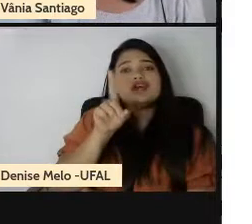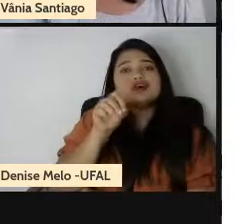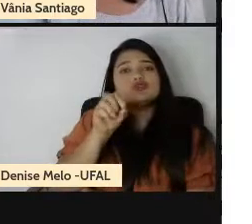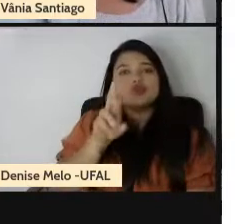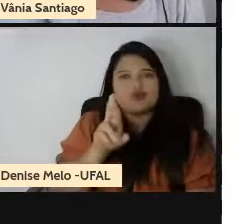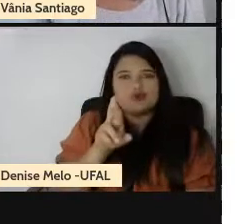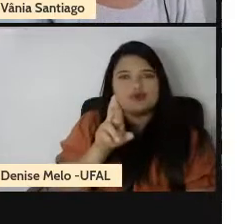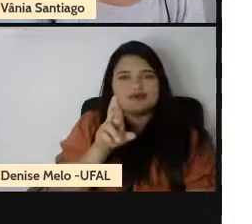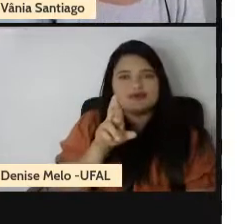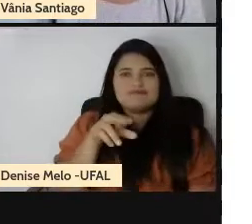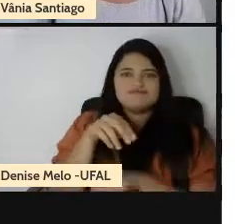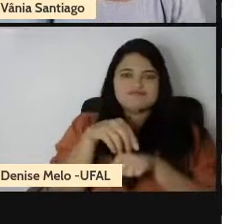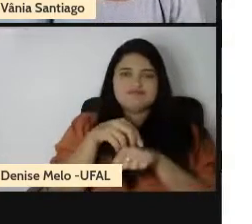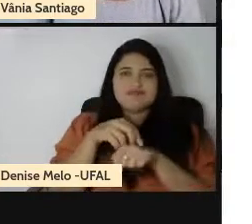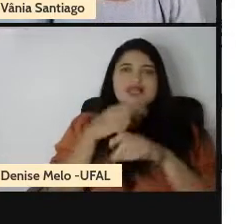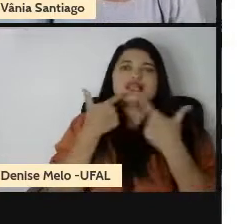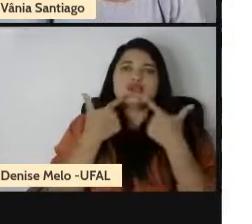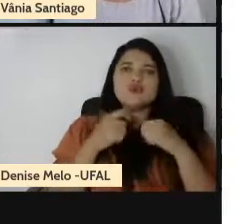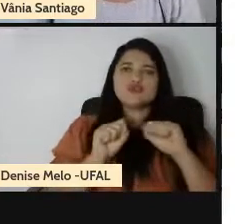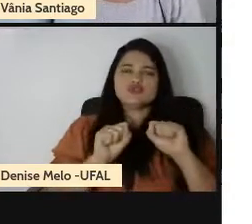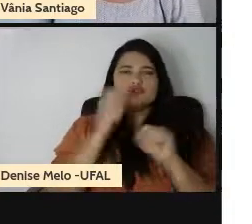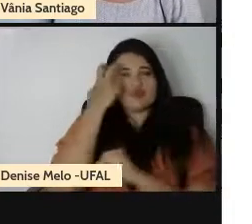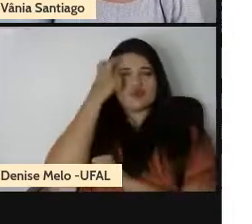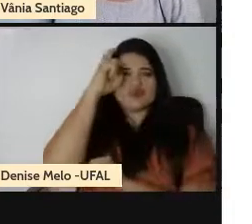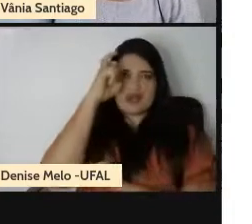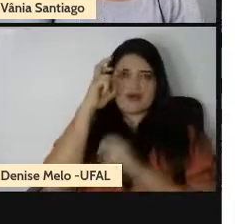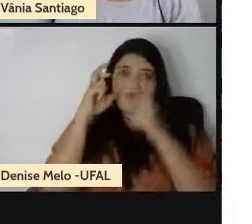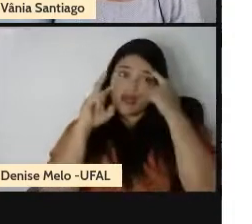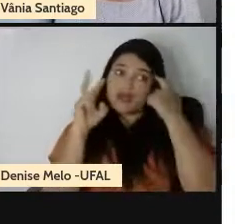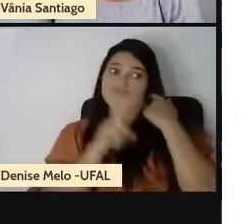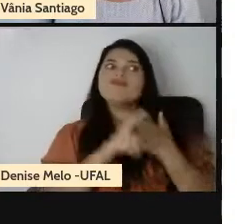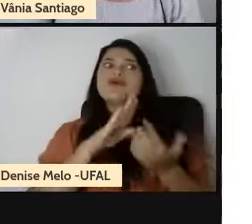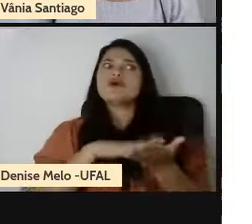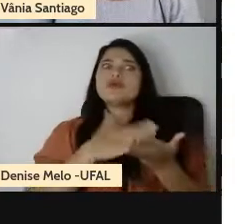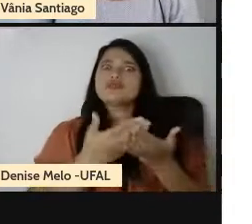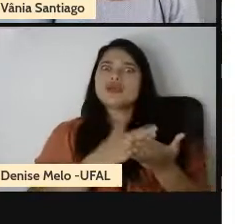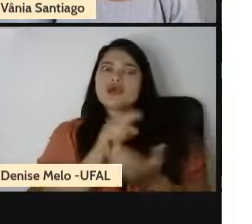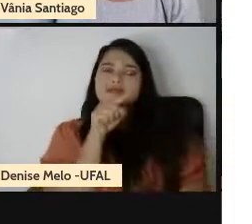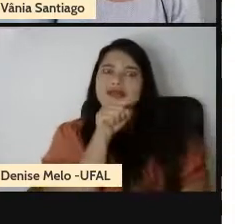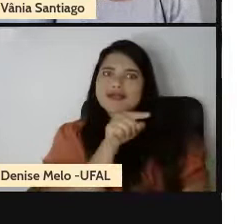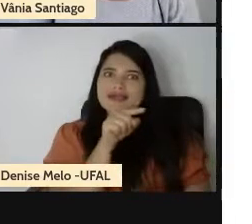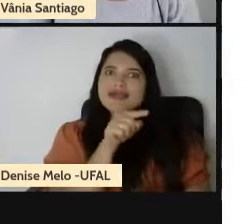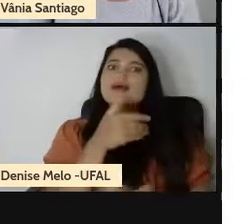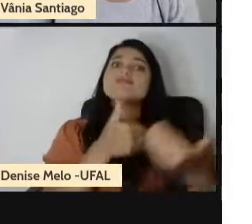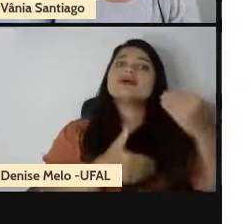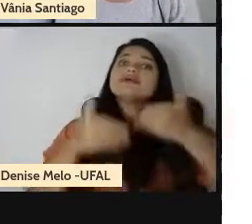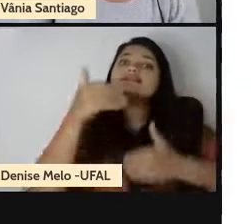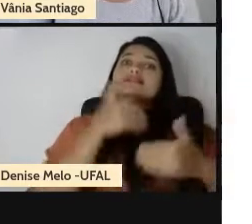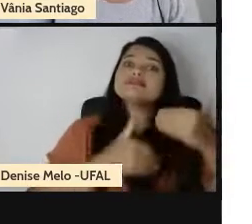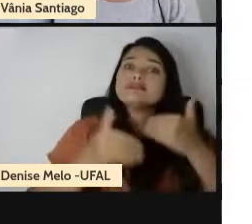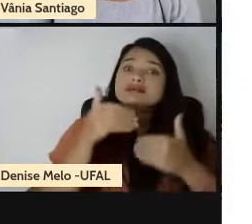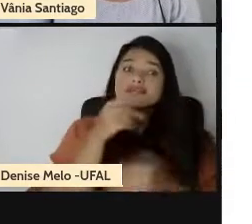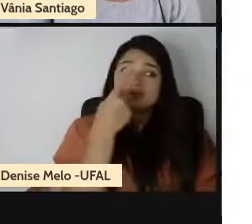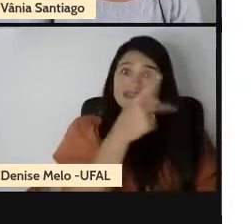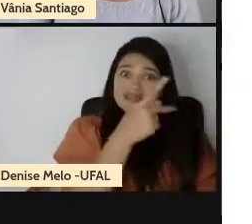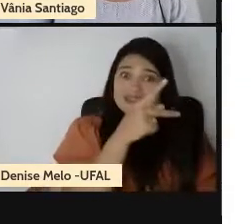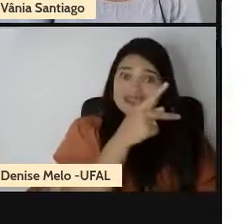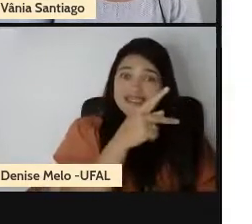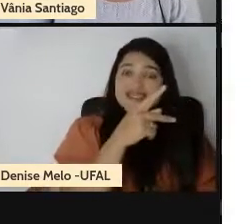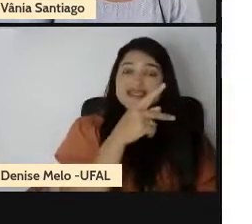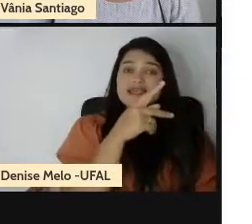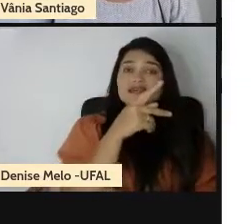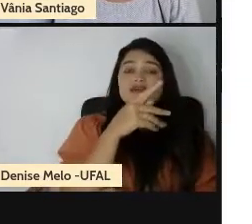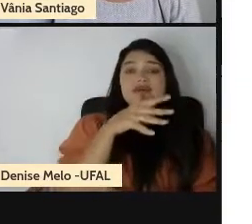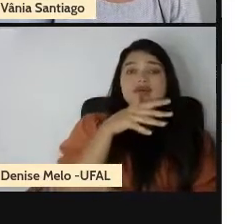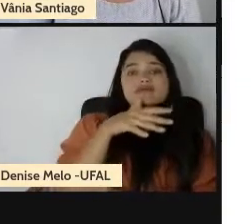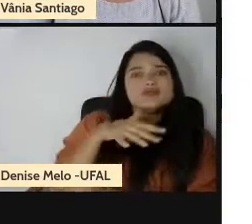discursivo, olhar para a atividade do TIOS a partir da participação do TIOS na vida, né?